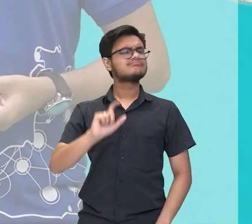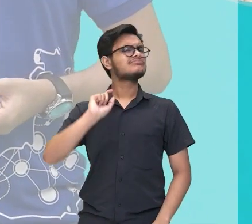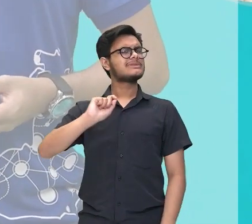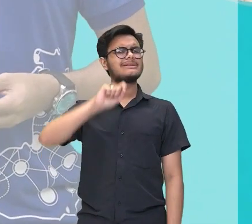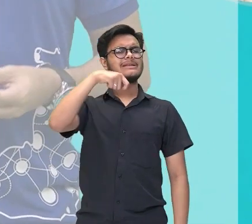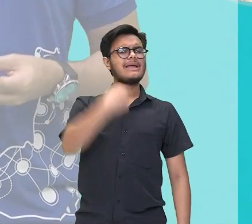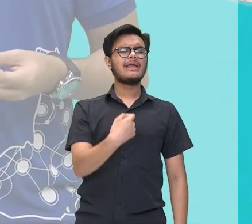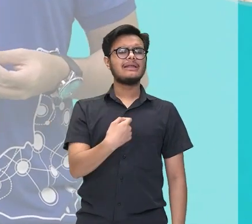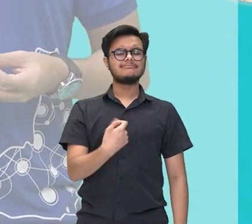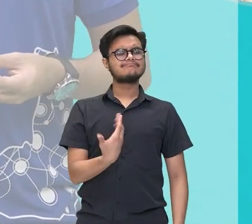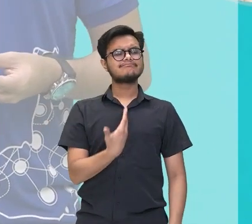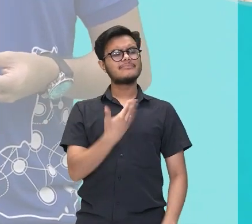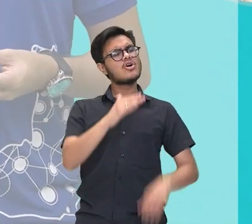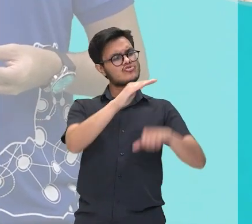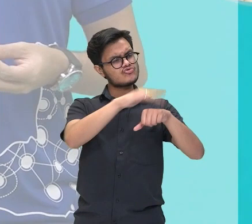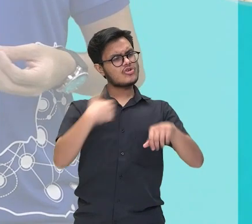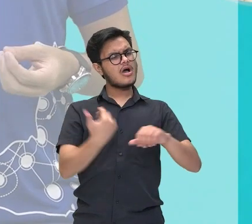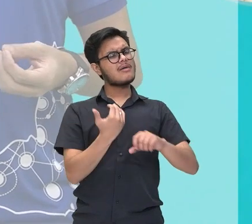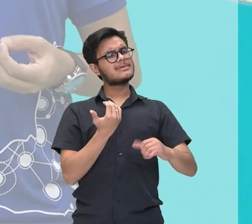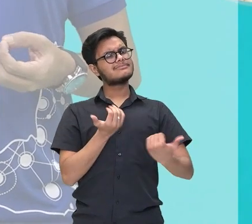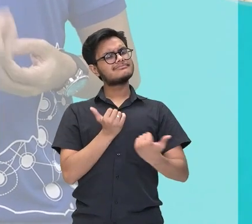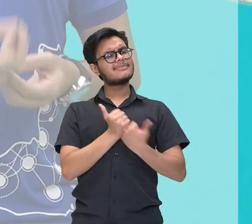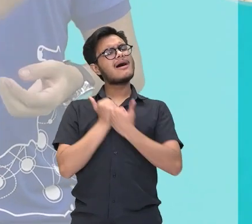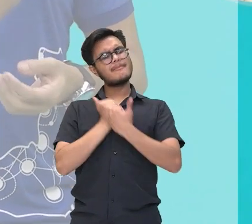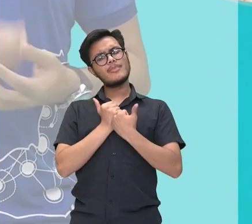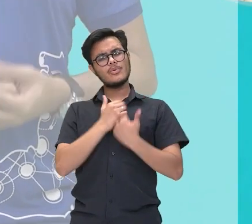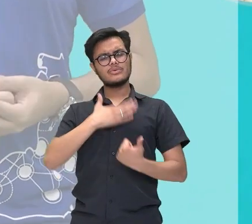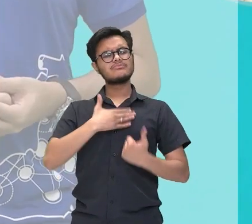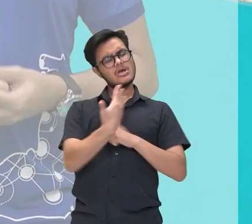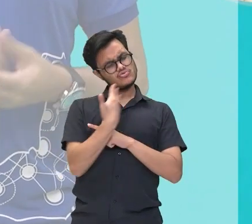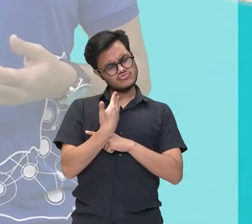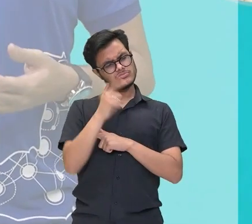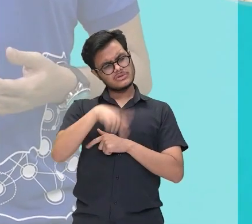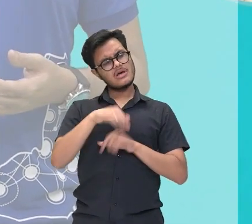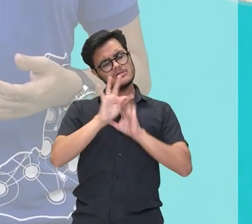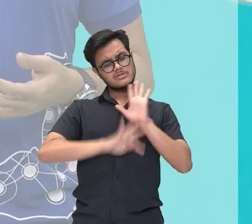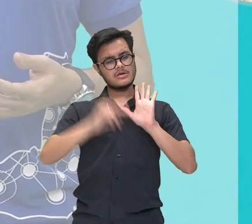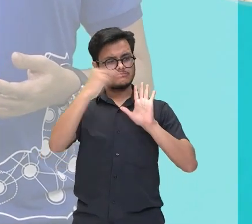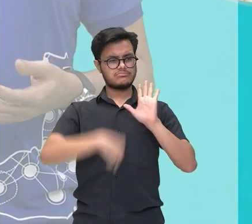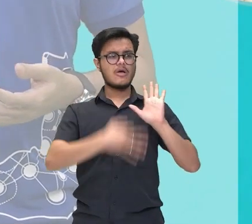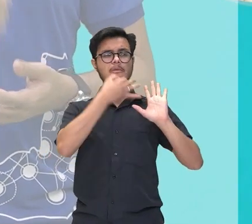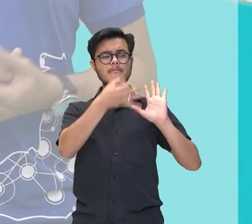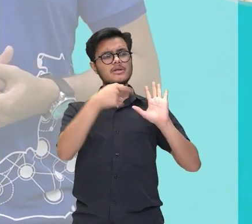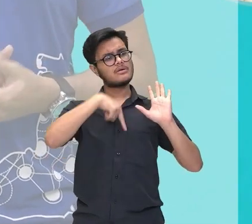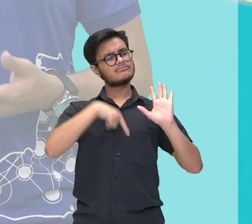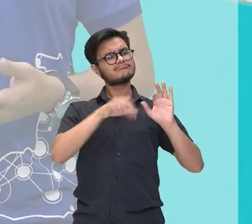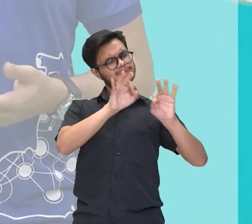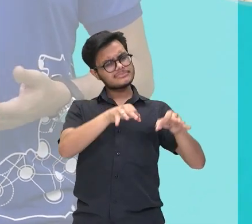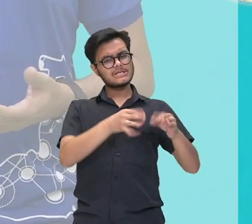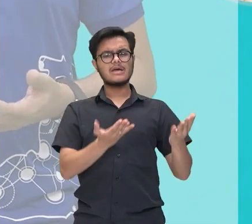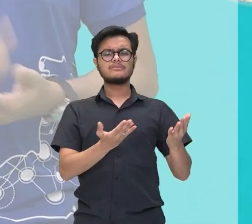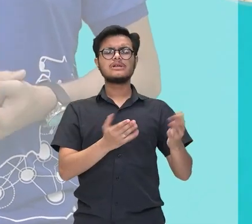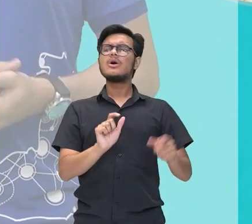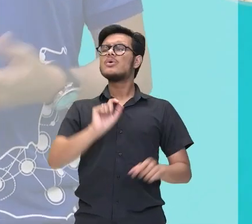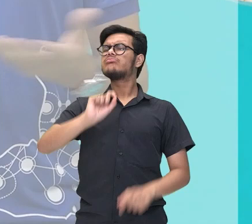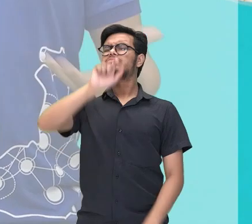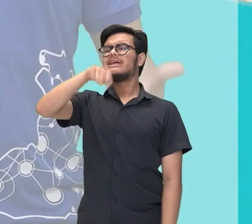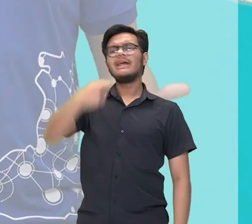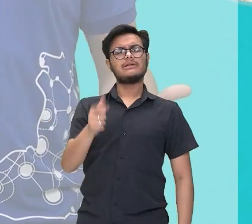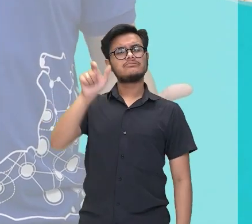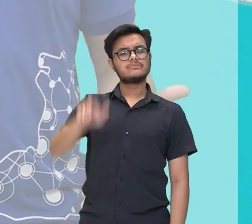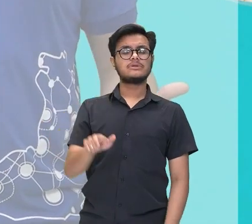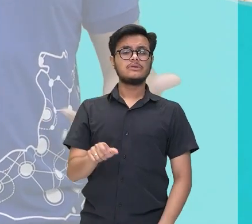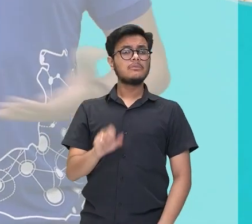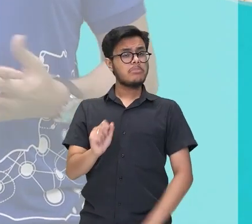ali para ser aquela autoridade, para te ajudar a redigir, né? Para argumentar, para ter o argumento da sua opinião, argumentar a sua opinião. Pode ser